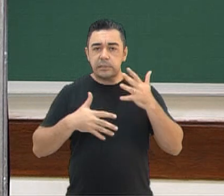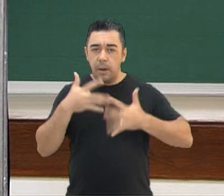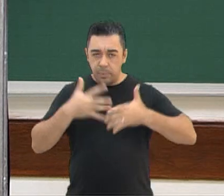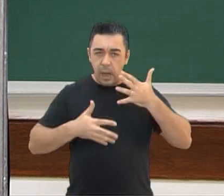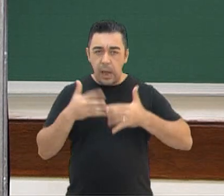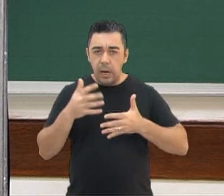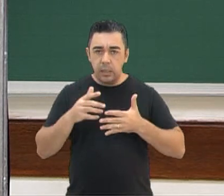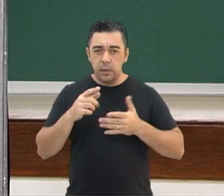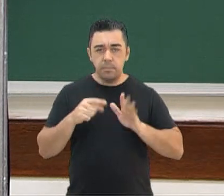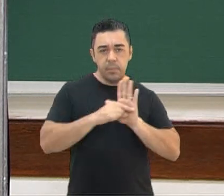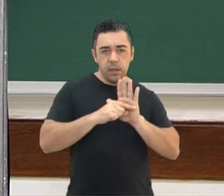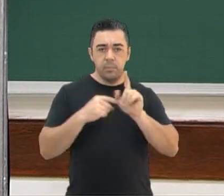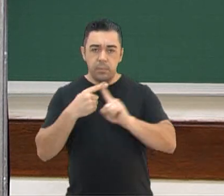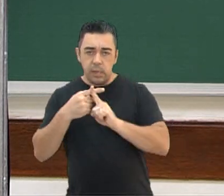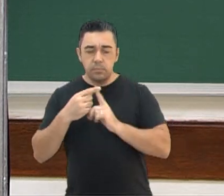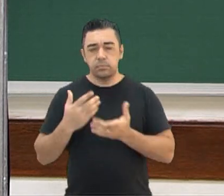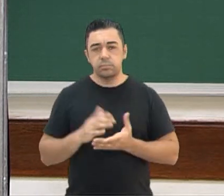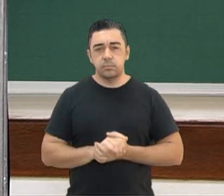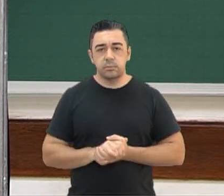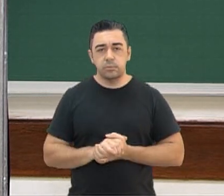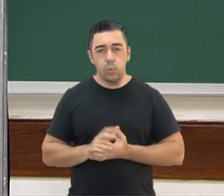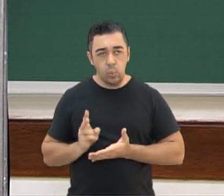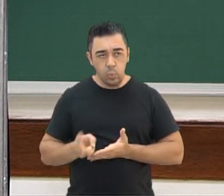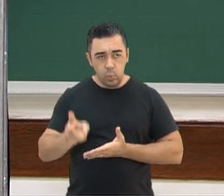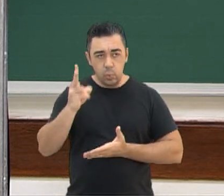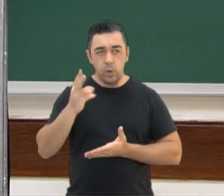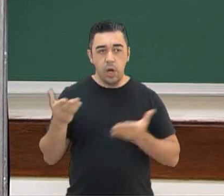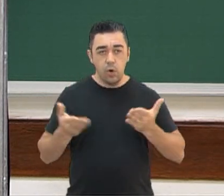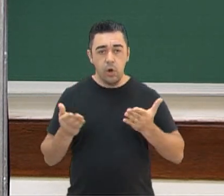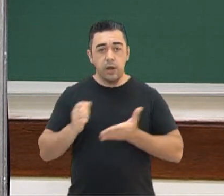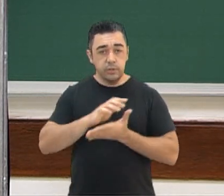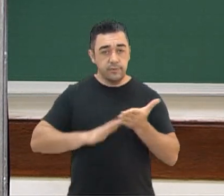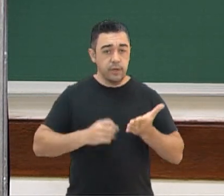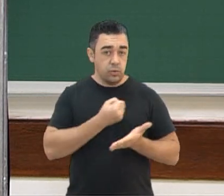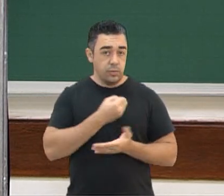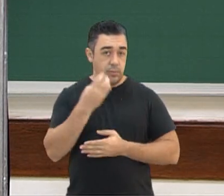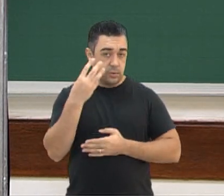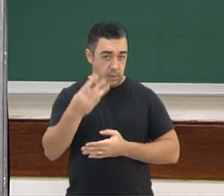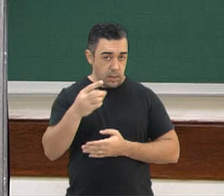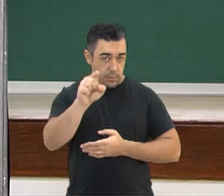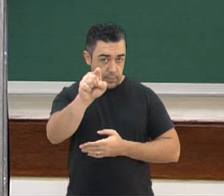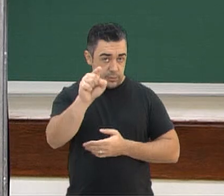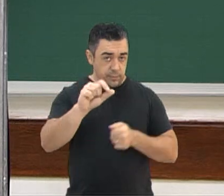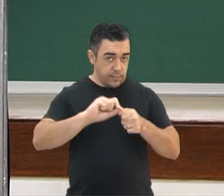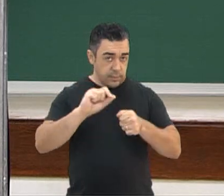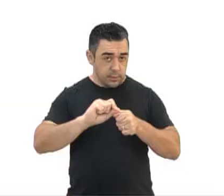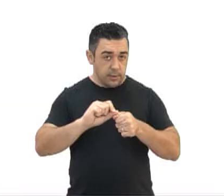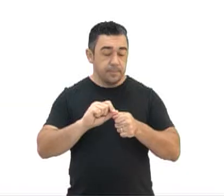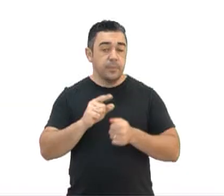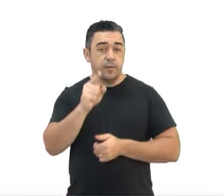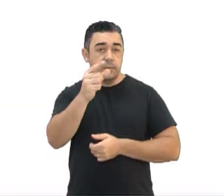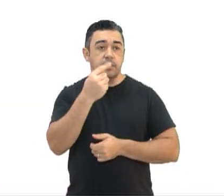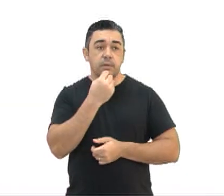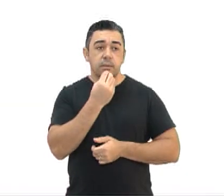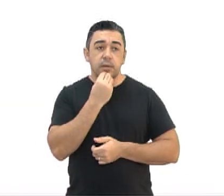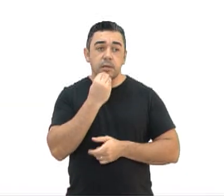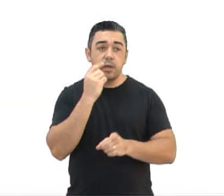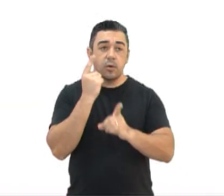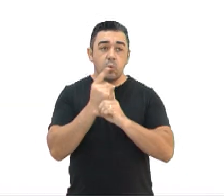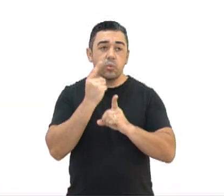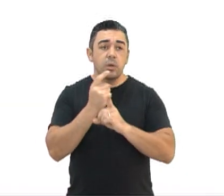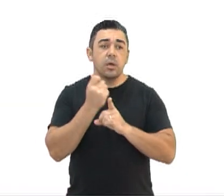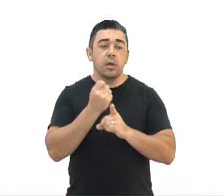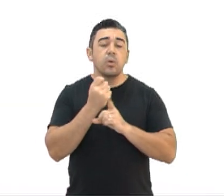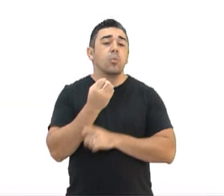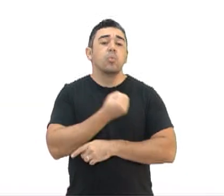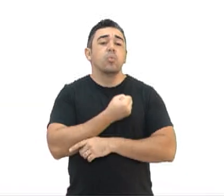no sinal, tá bom? Dando continuidade aqui, mais um exercício para vocês encontrarem o valor